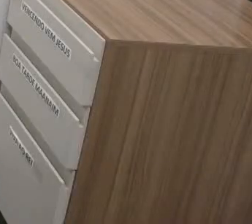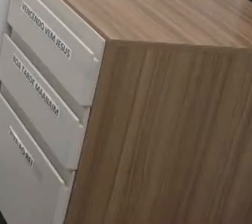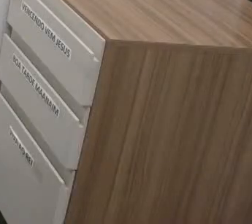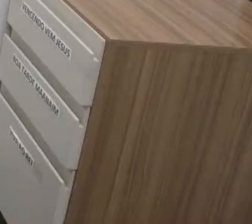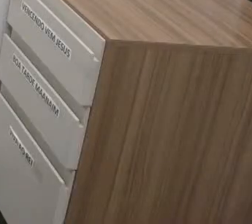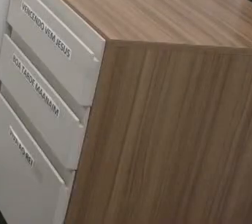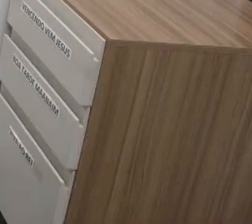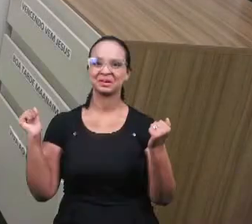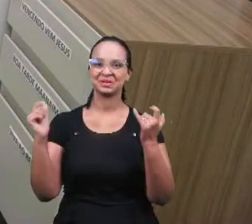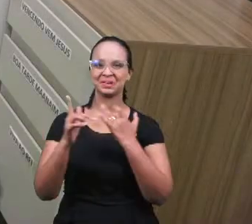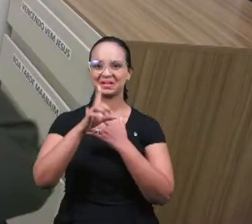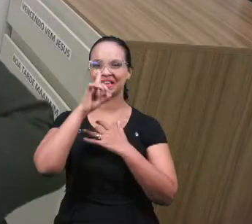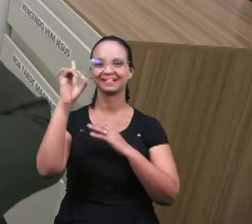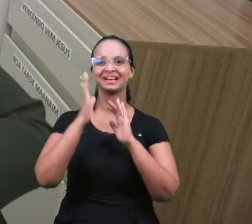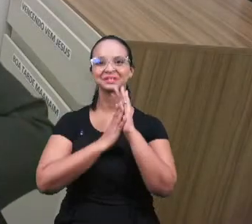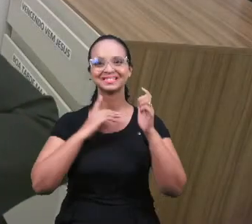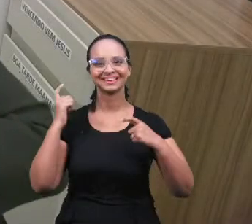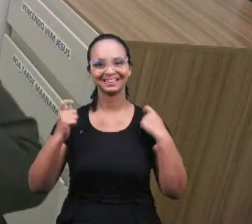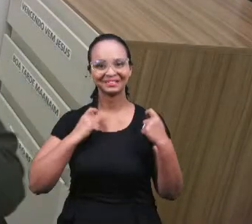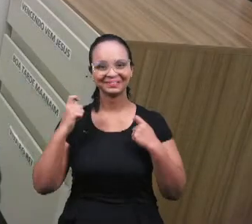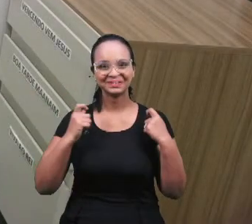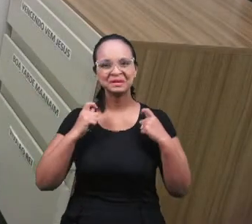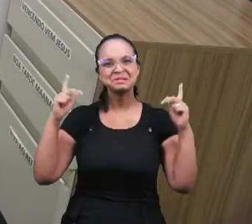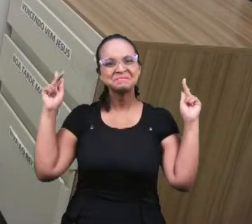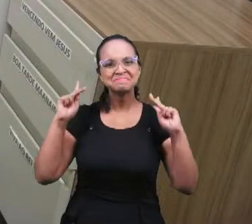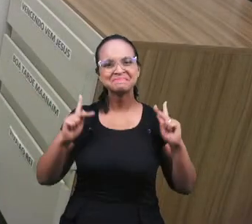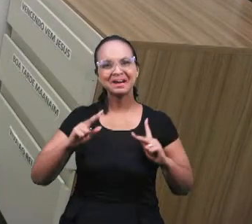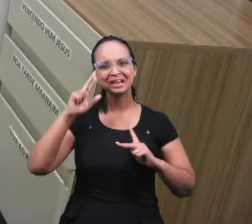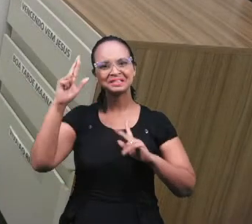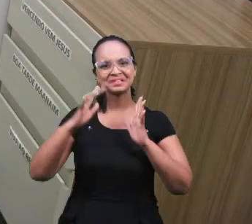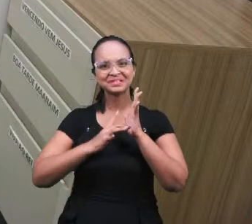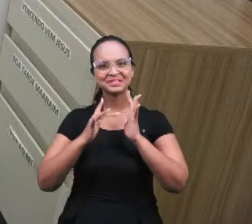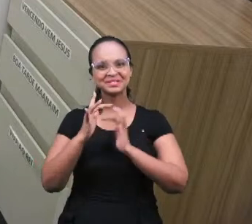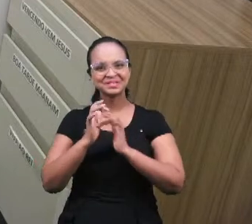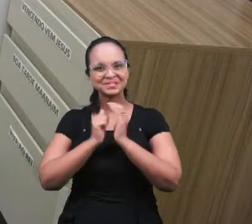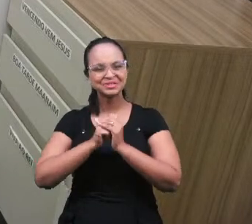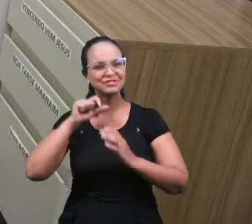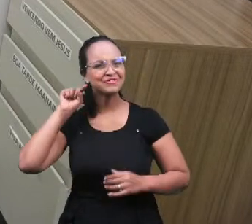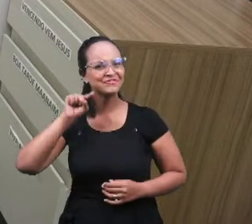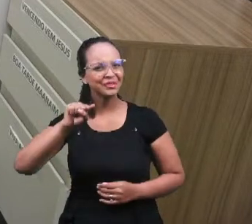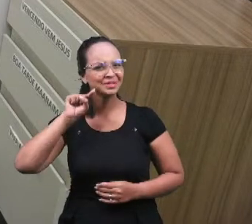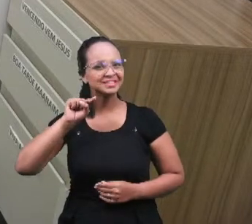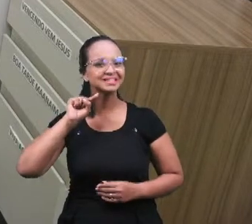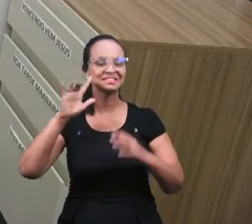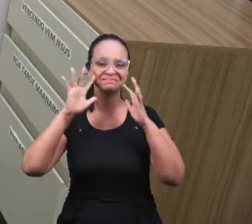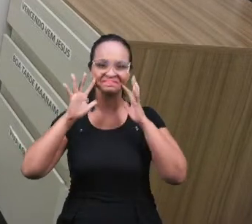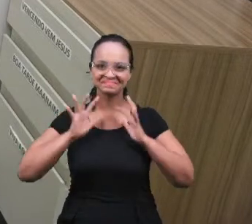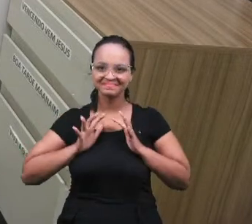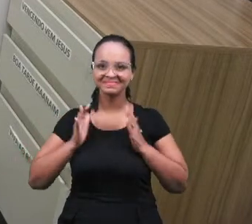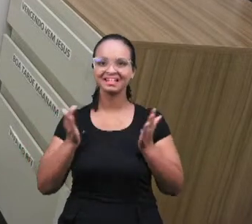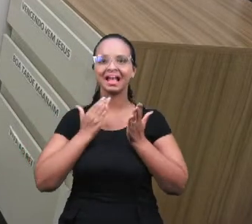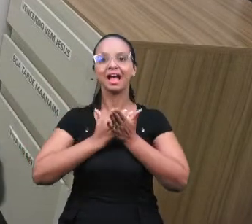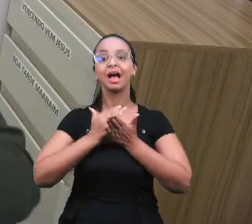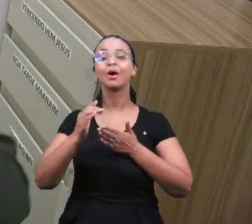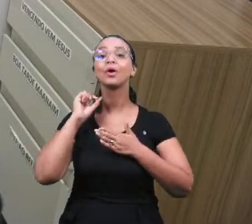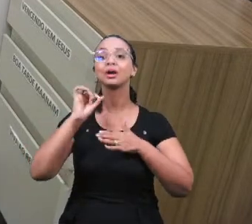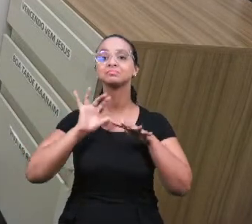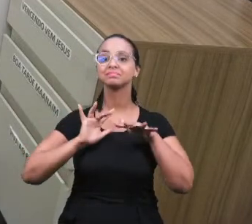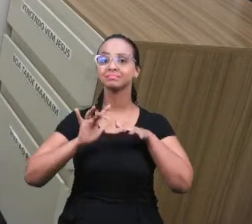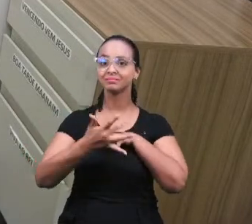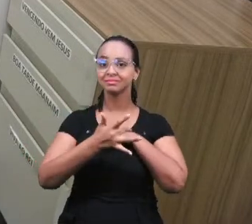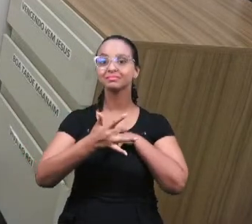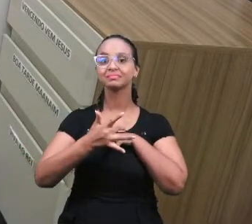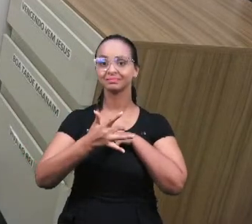Glória a Deus, aleluia, a paz do Senhor Jesus a você que está conectado conosco. A partir de agora, pelas nossas